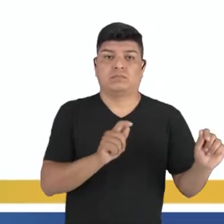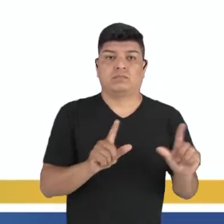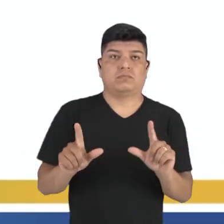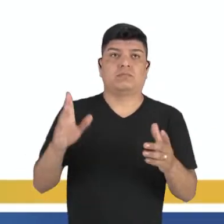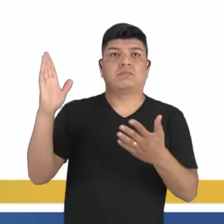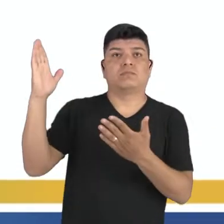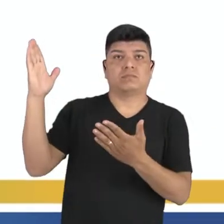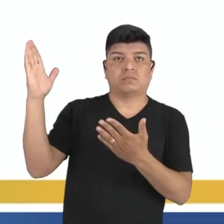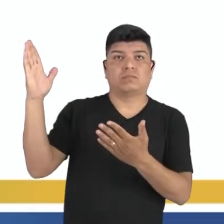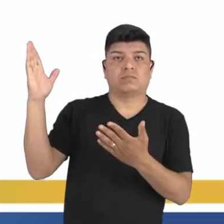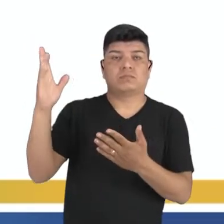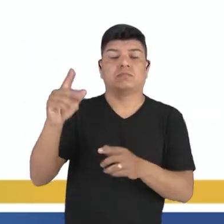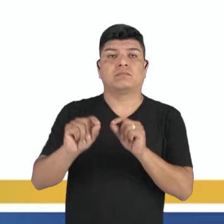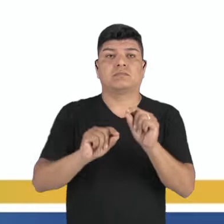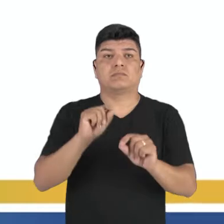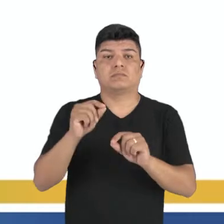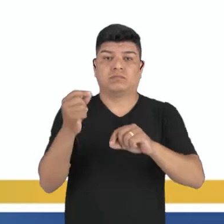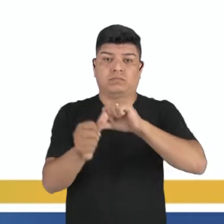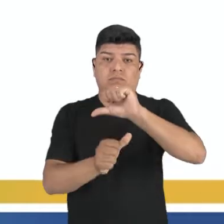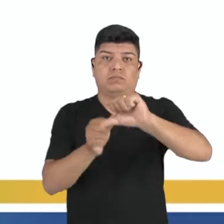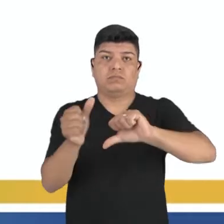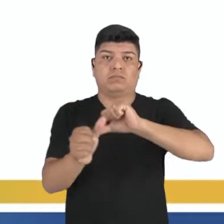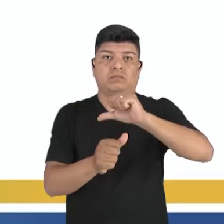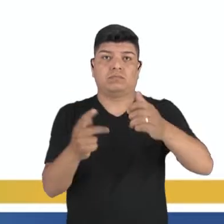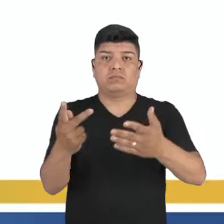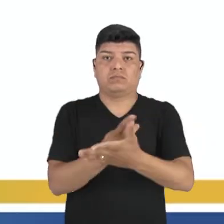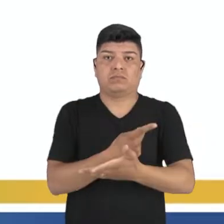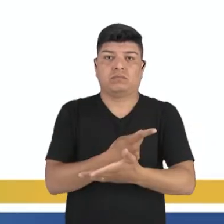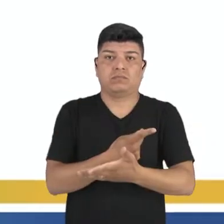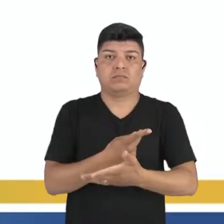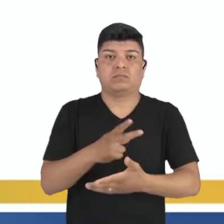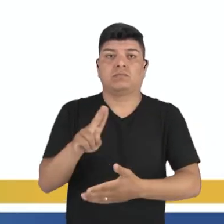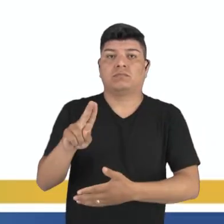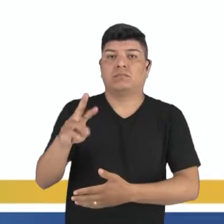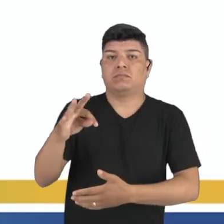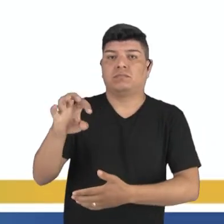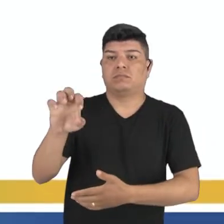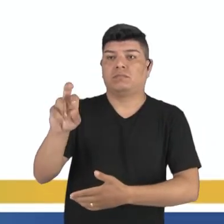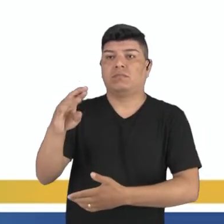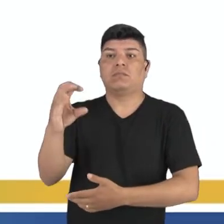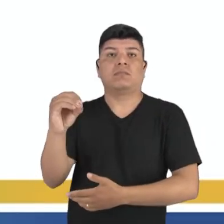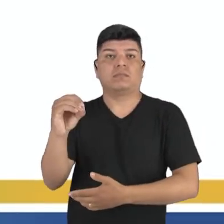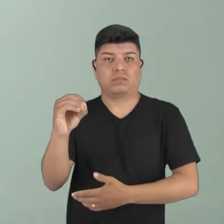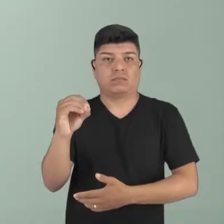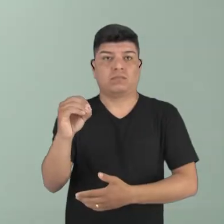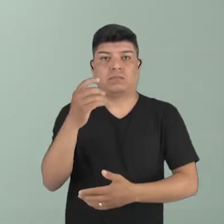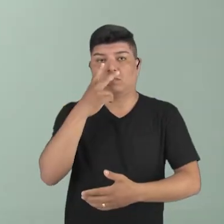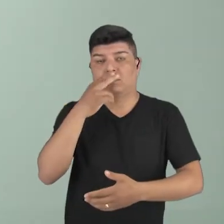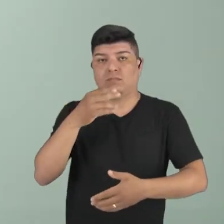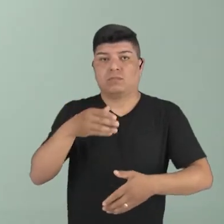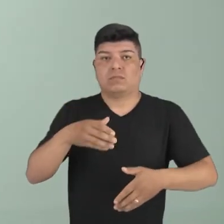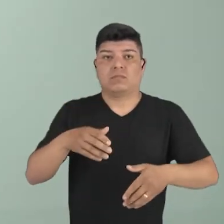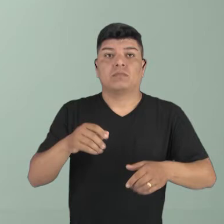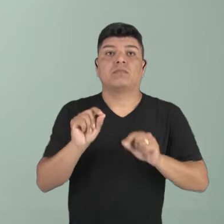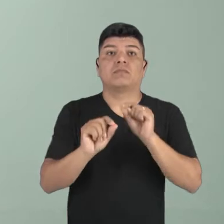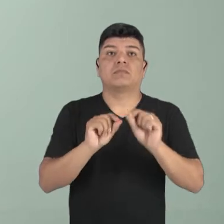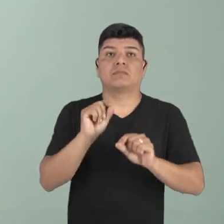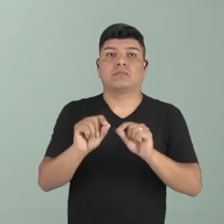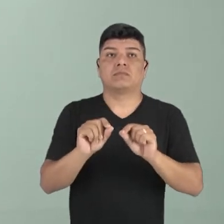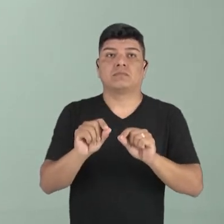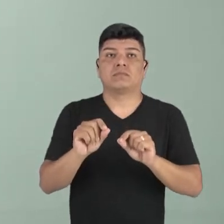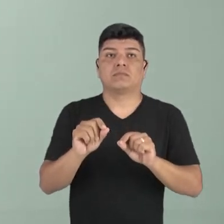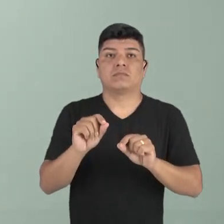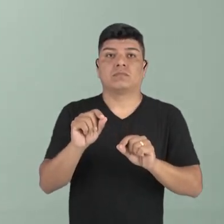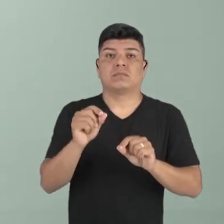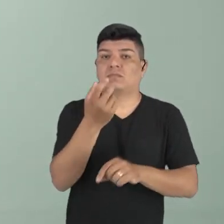ciclo menstrual ele corresponde a um ciclo de transformações que ocorre no útero, né? Ou seja, é quando as paredes do útero, porque a natureza